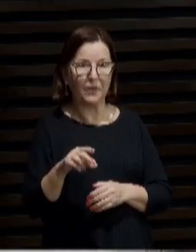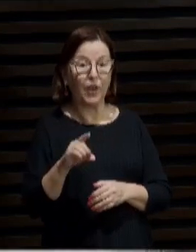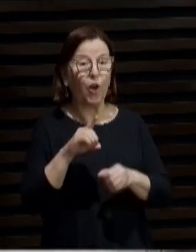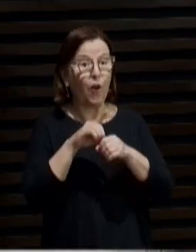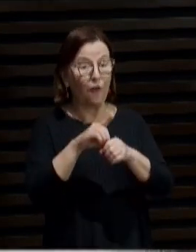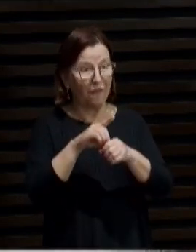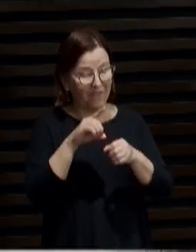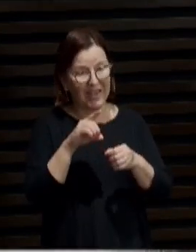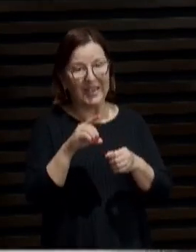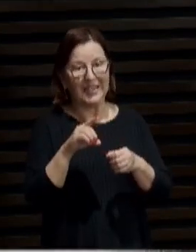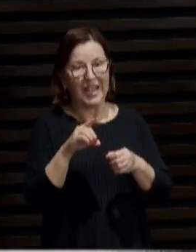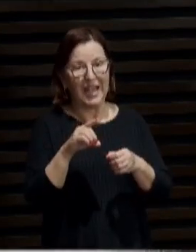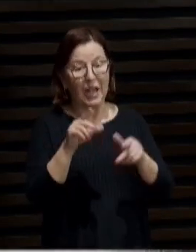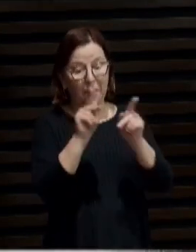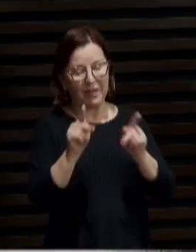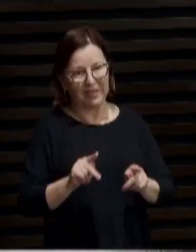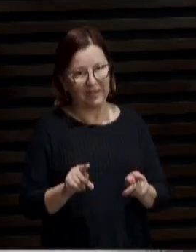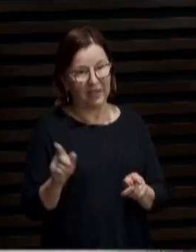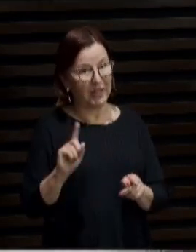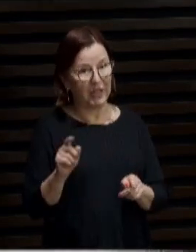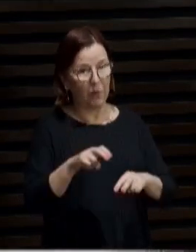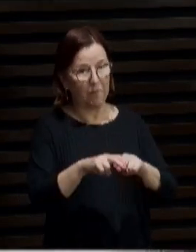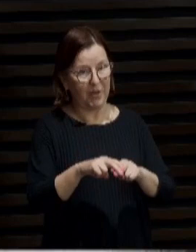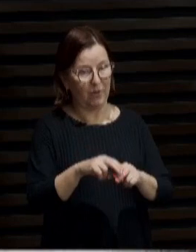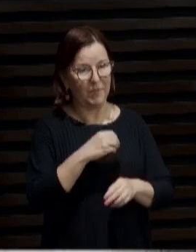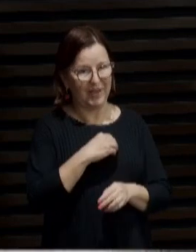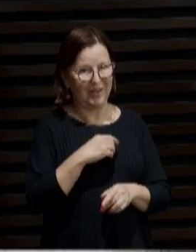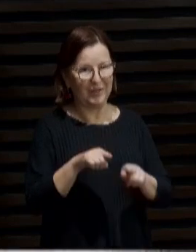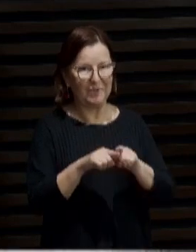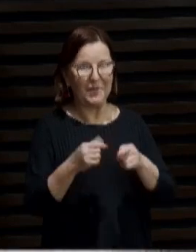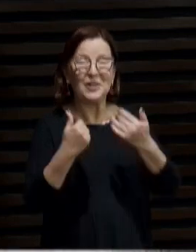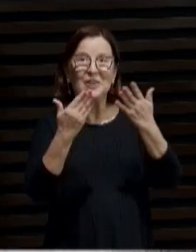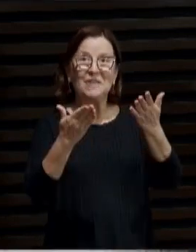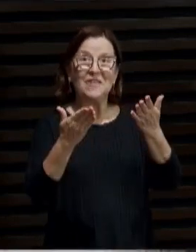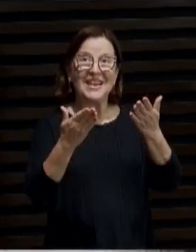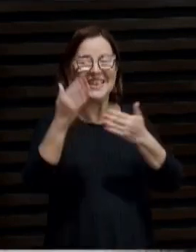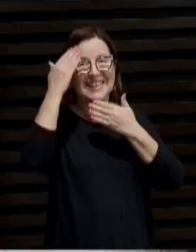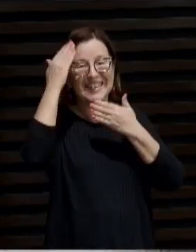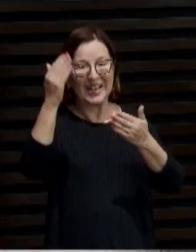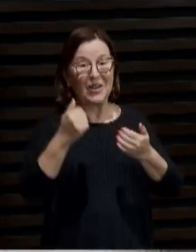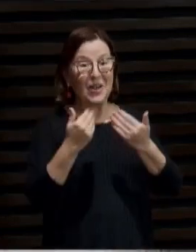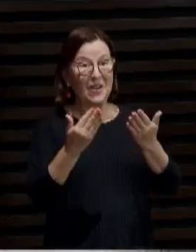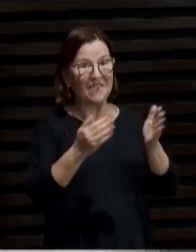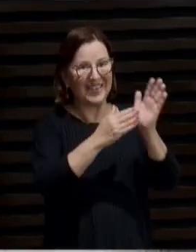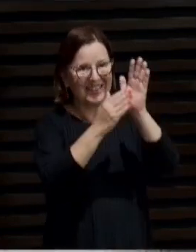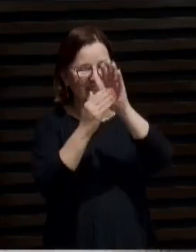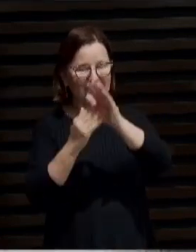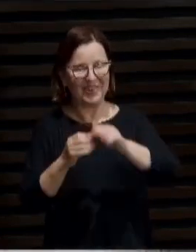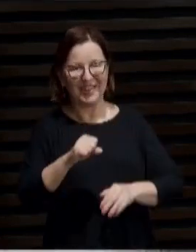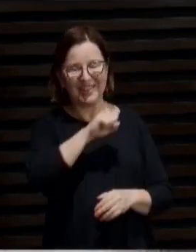oferta pelo pecado. Ela é uma oferta de gratidão, é uma oferta de louvor. O sacrifício,